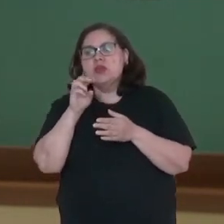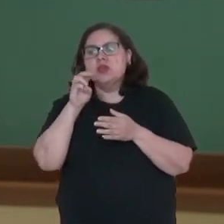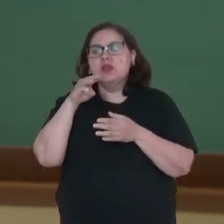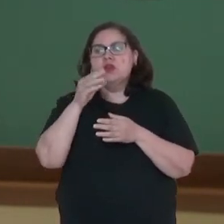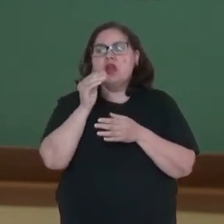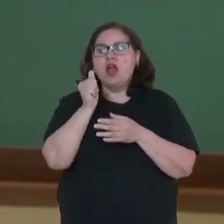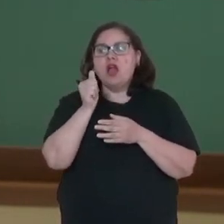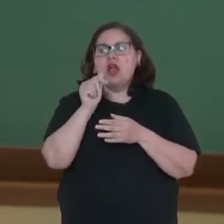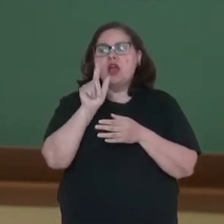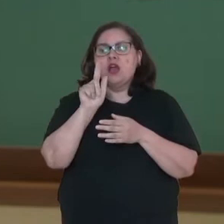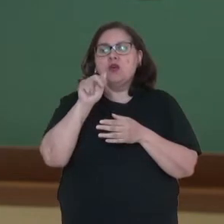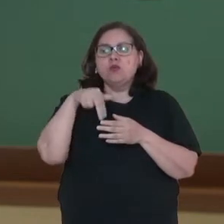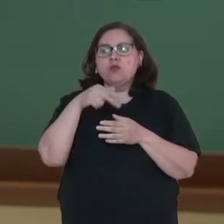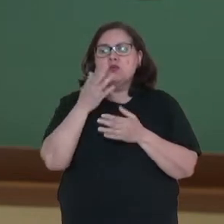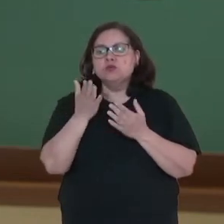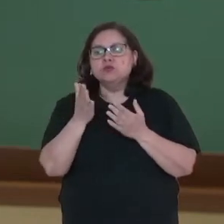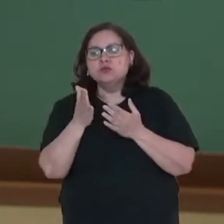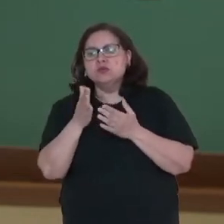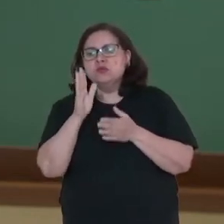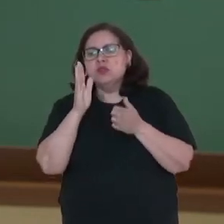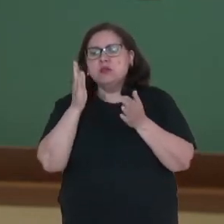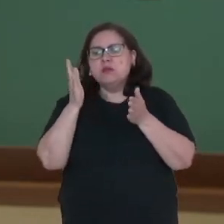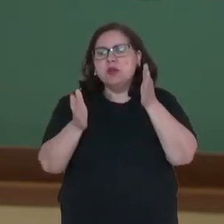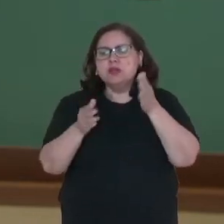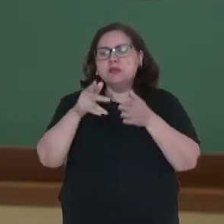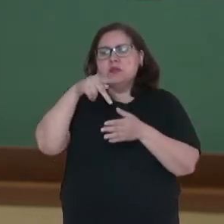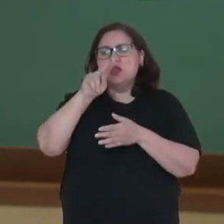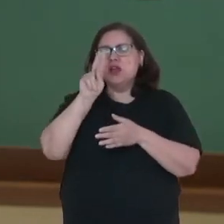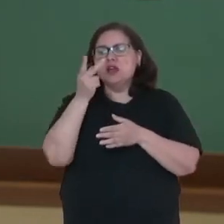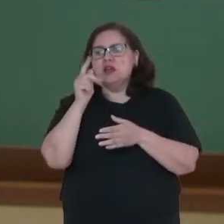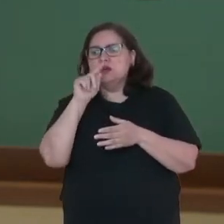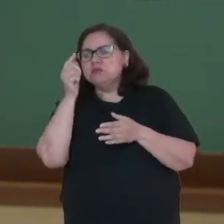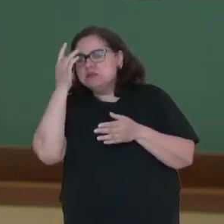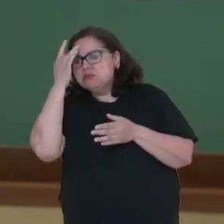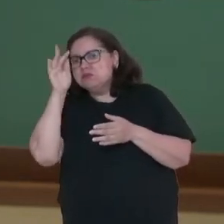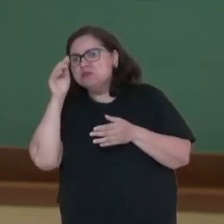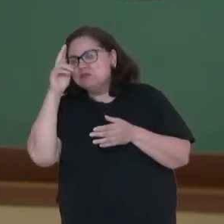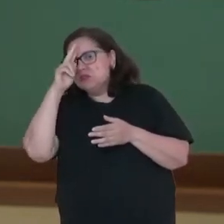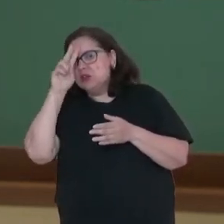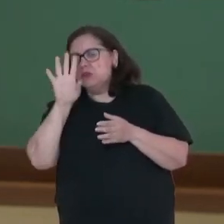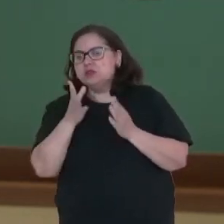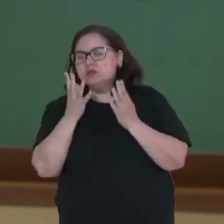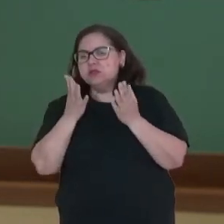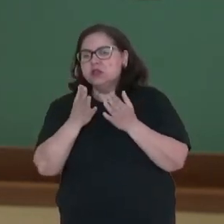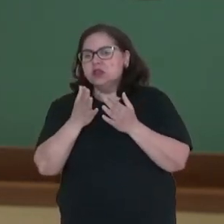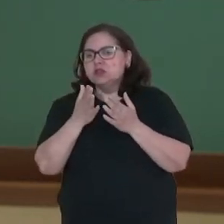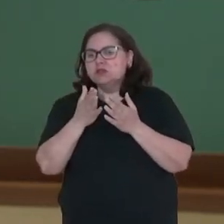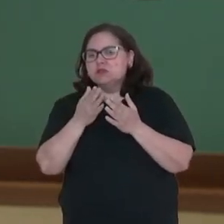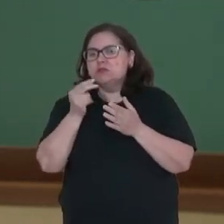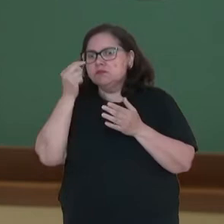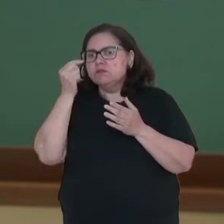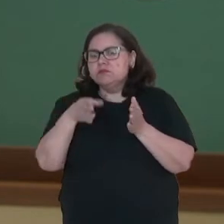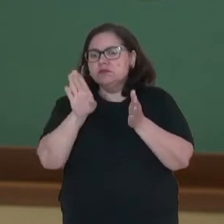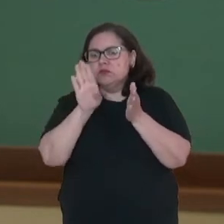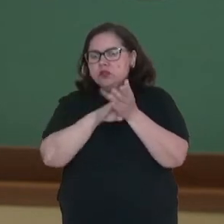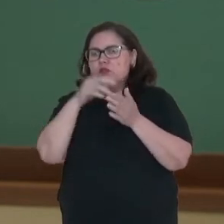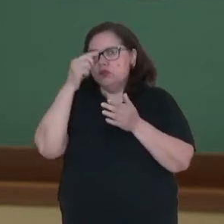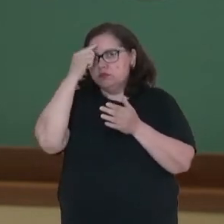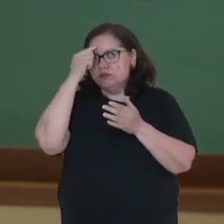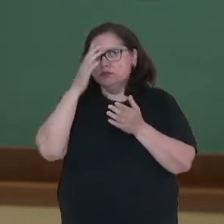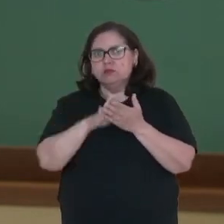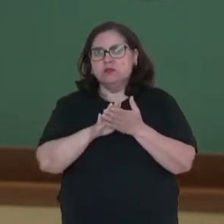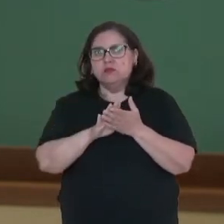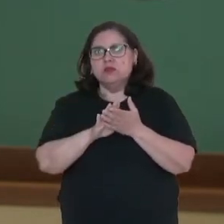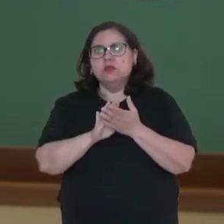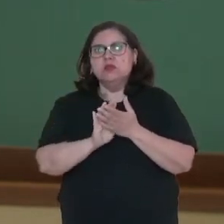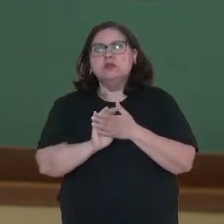lembra o que mede o pH? pH, professor? Lembra, professor. Mas eu quero reforçar esse ponto aqui nesta aula.